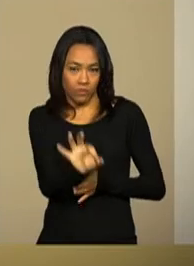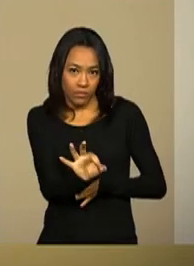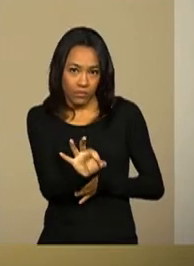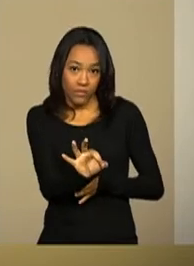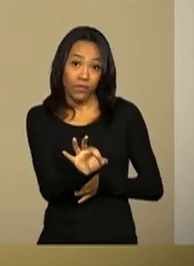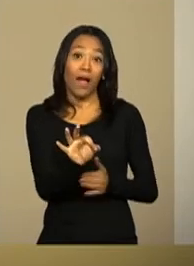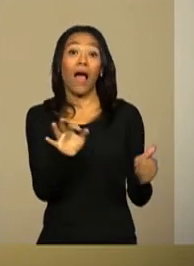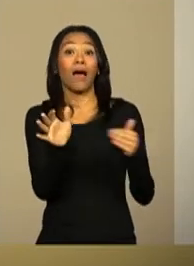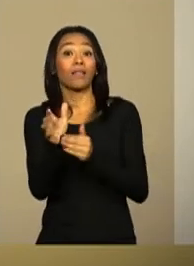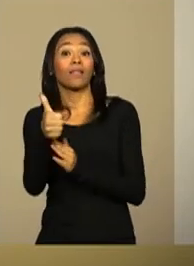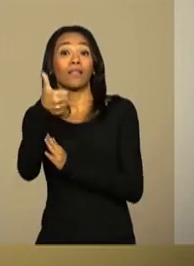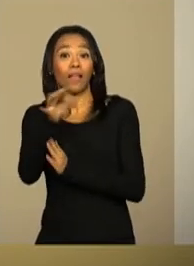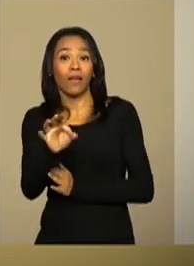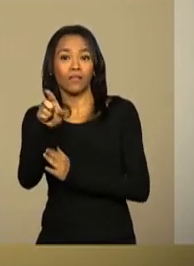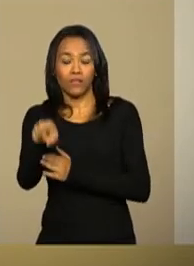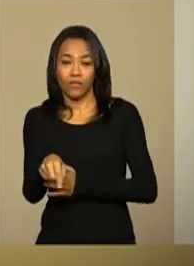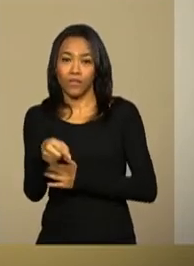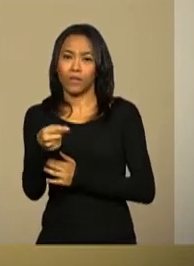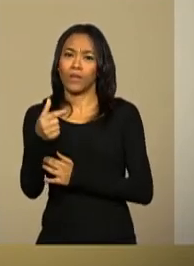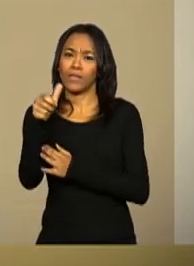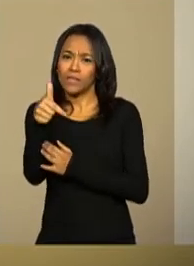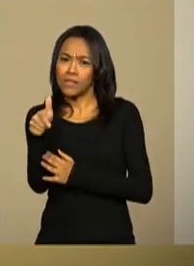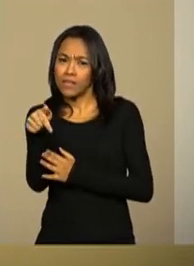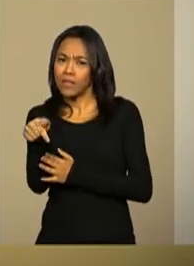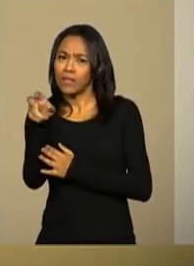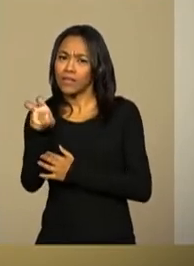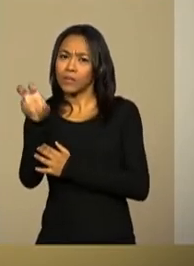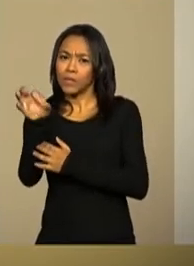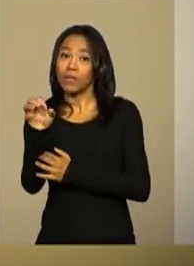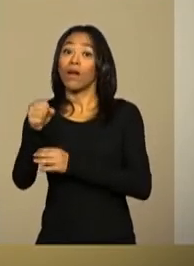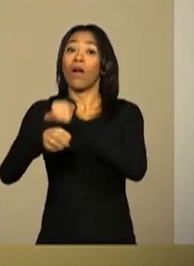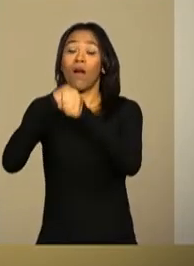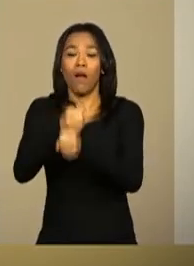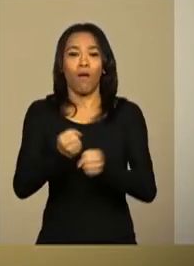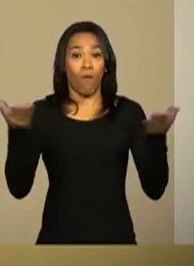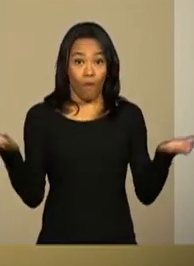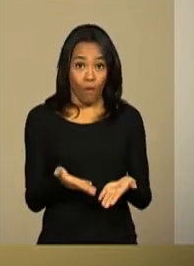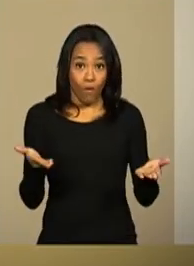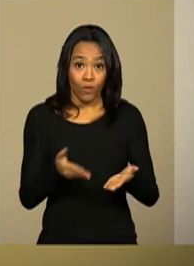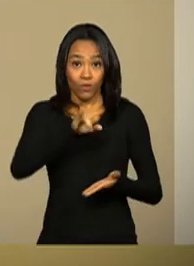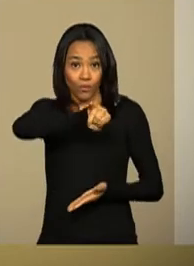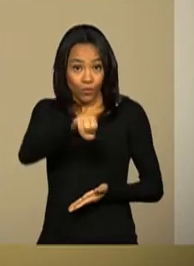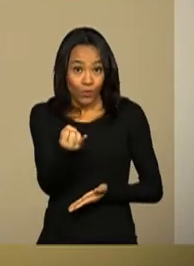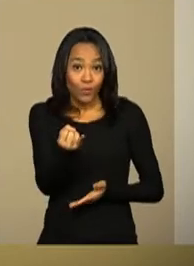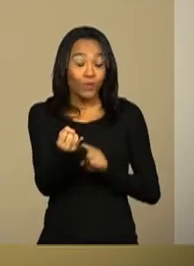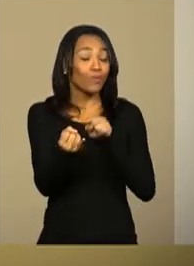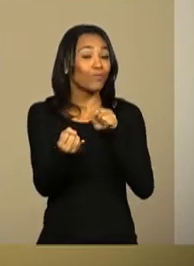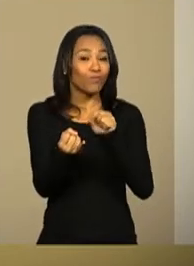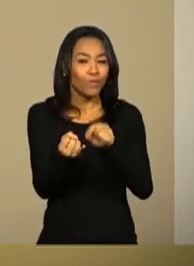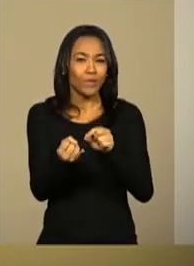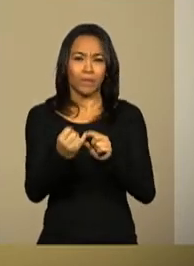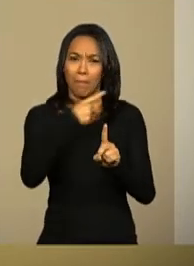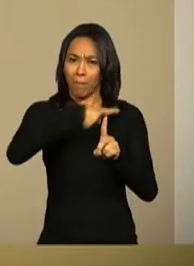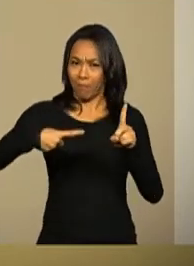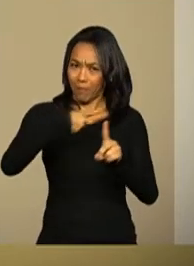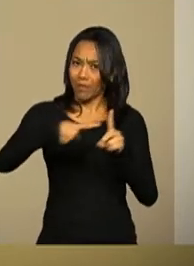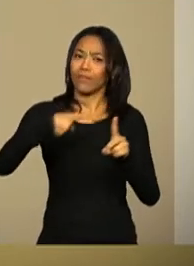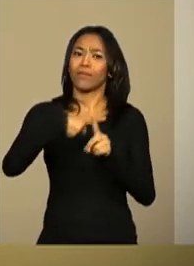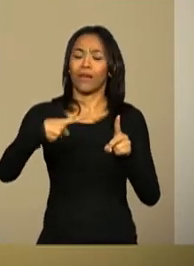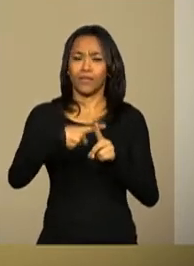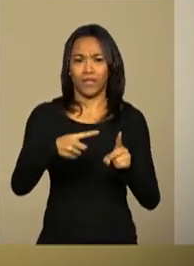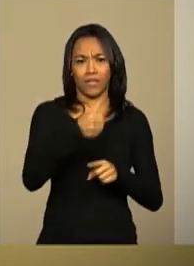por cento a 10,75 por cento ao ano hoje o juros estão praticamente pela metade